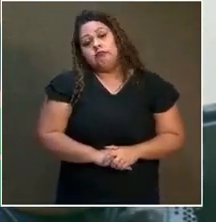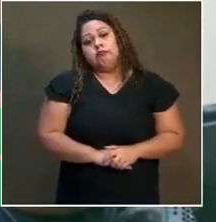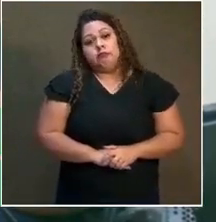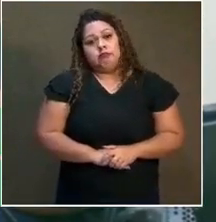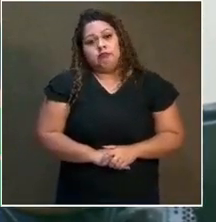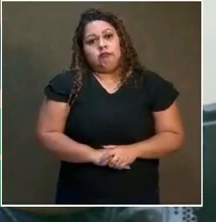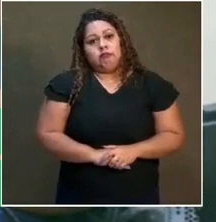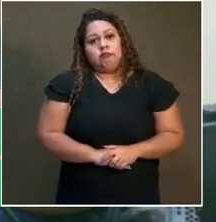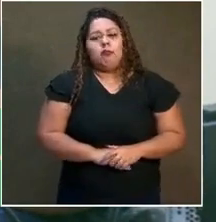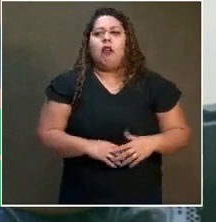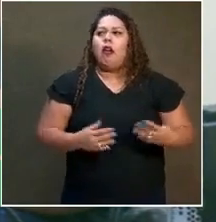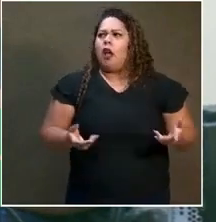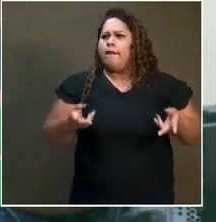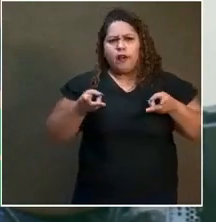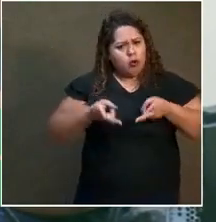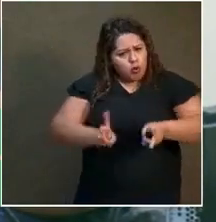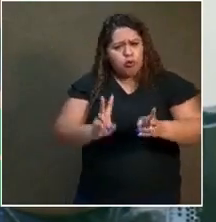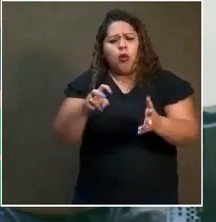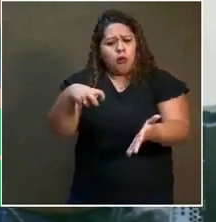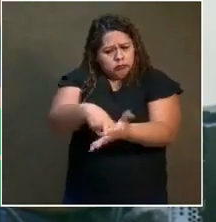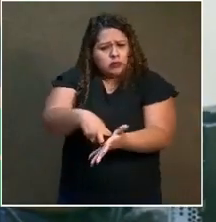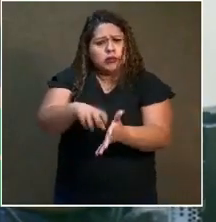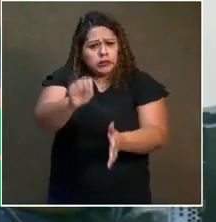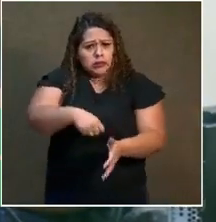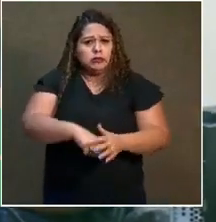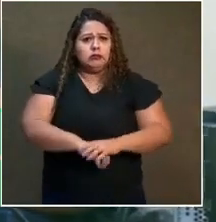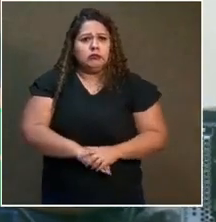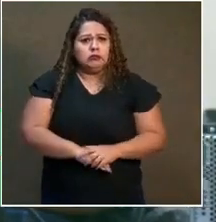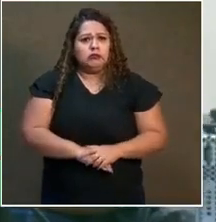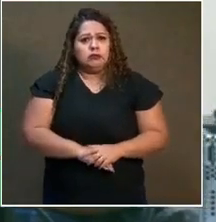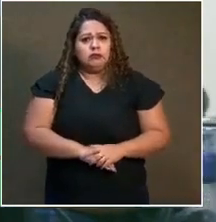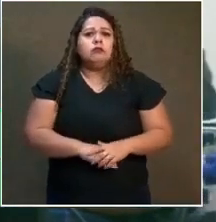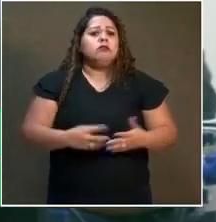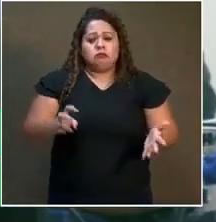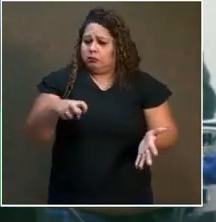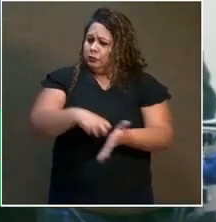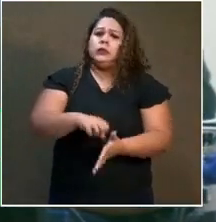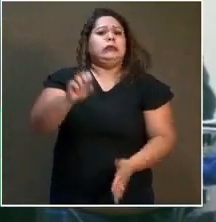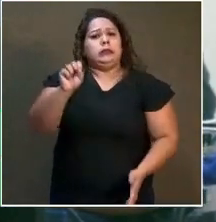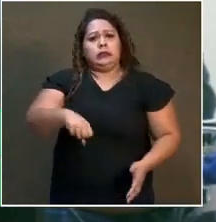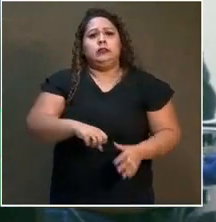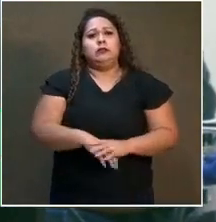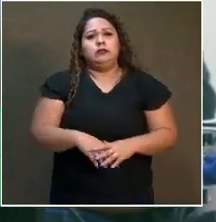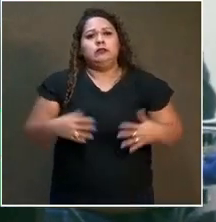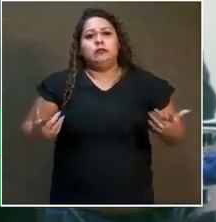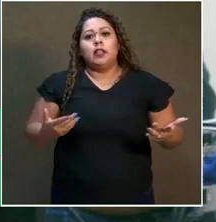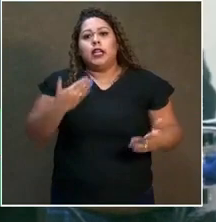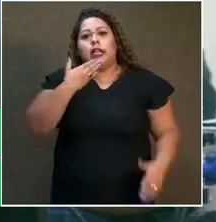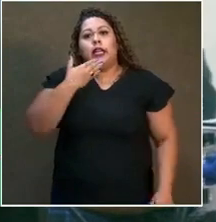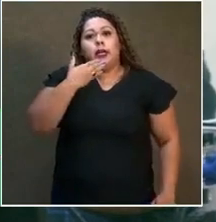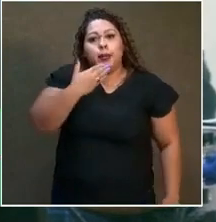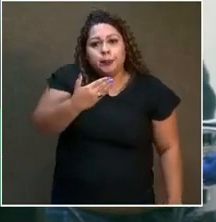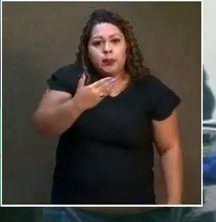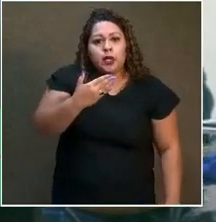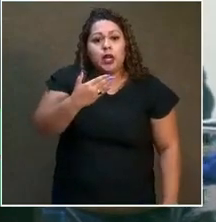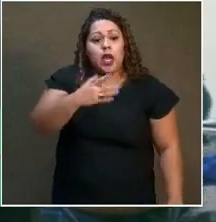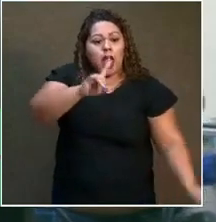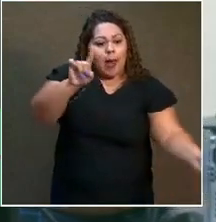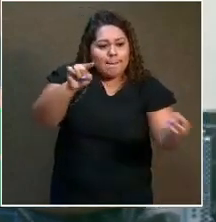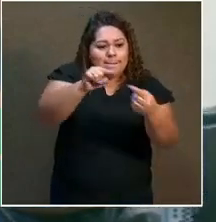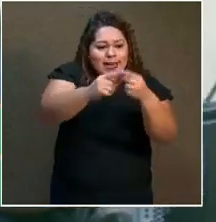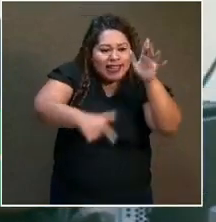Não, ele vai continuar condenado. E vai cumprir a pena dele. O que estou pedindo é para que aplique a